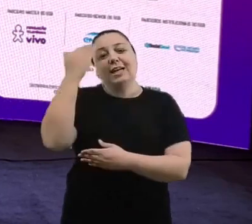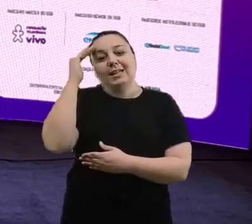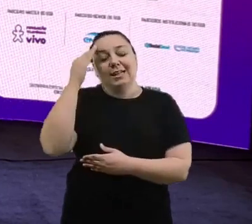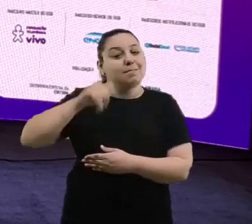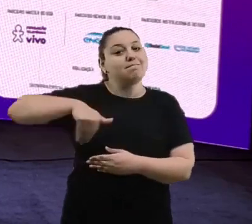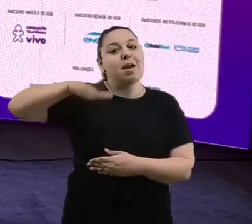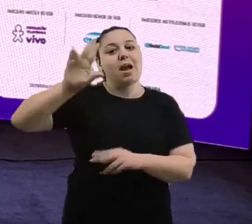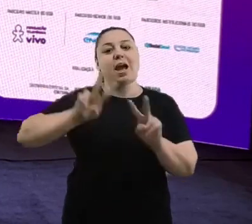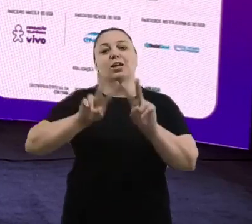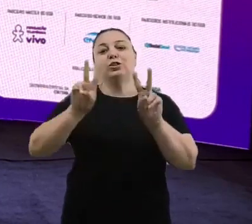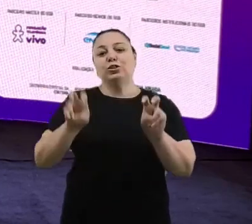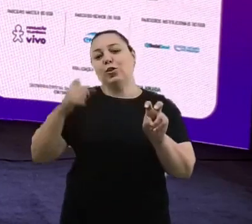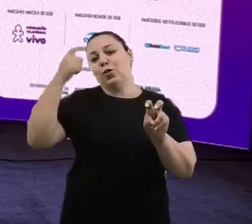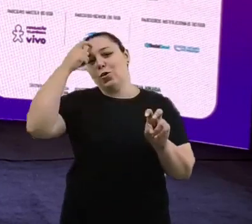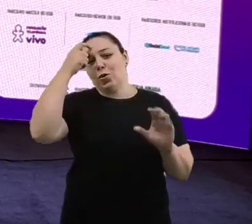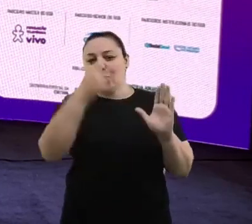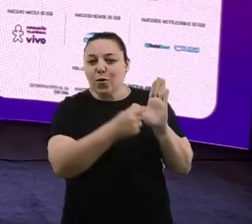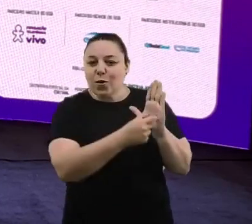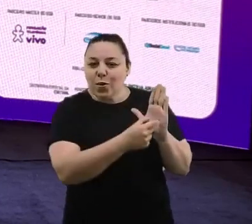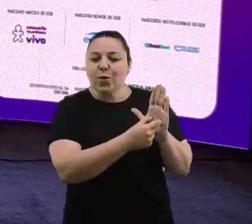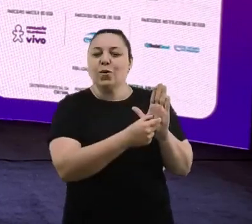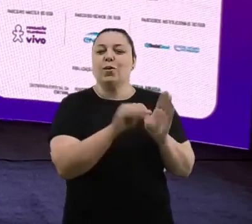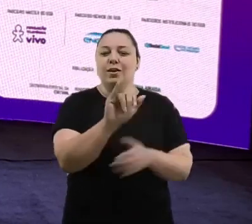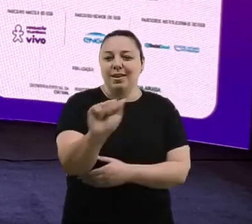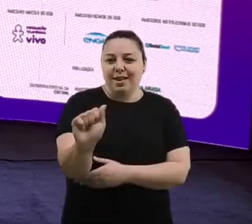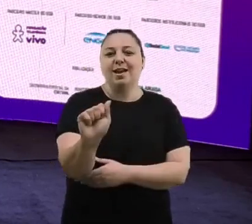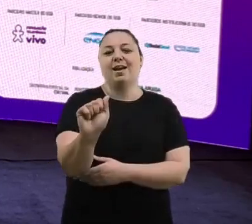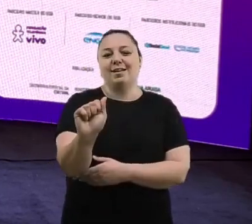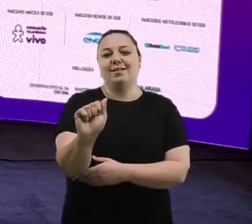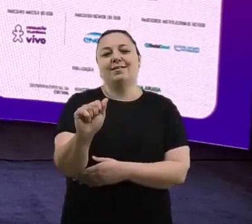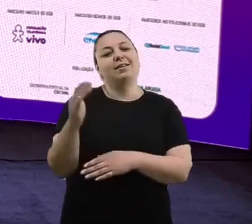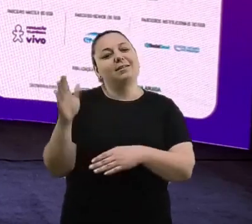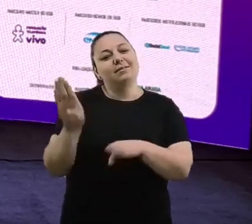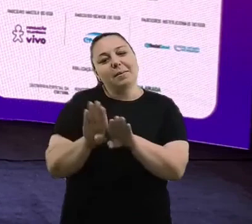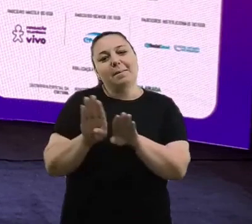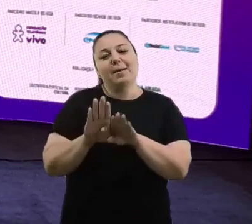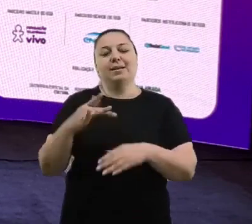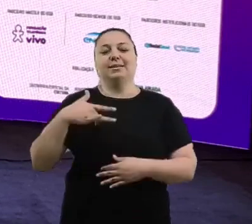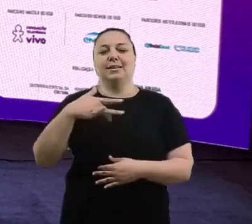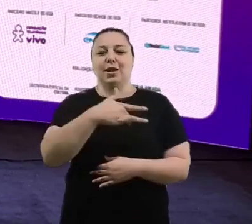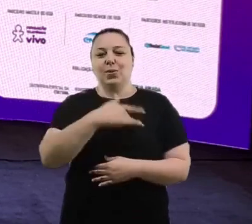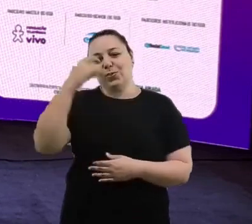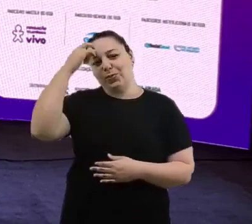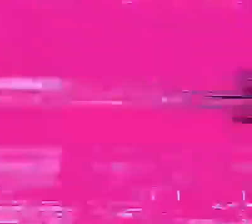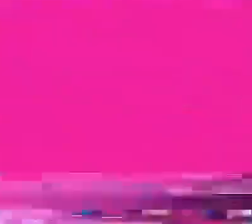vamos te chamar muito mais. Obrigada. Tchau a todos.